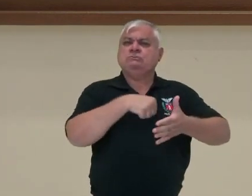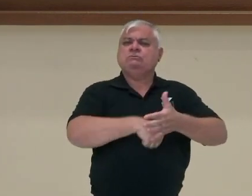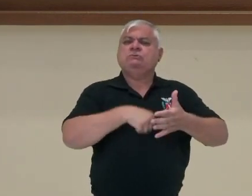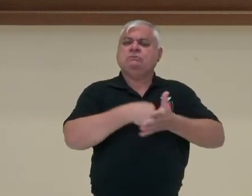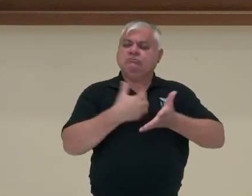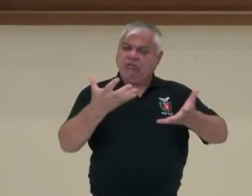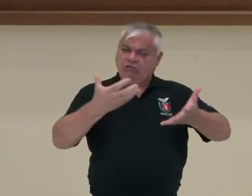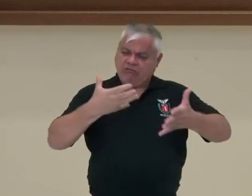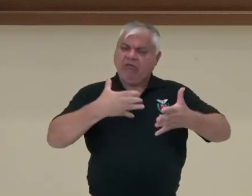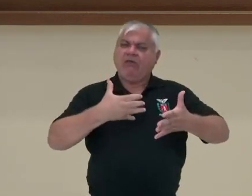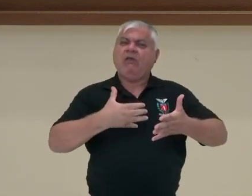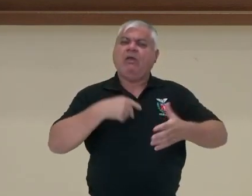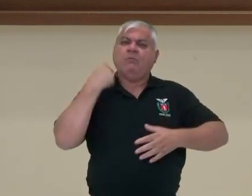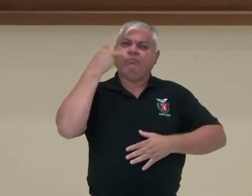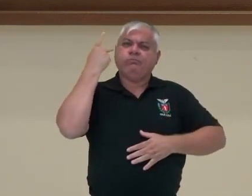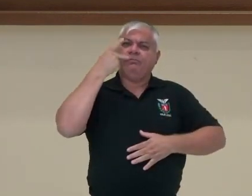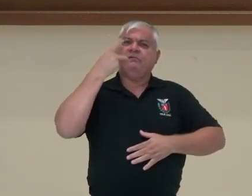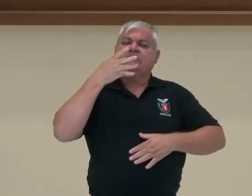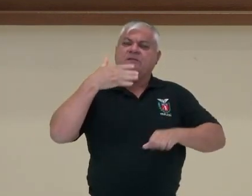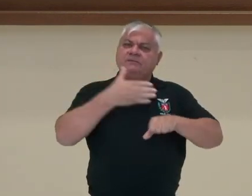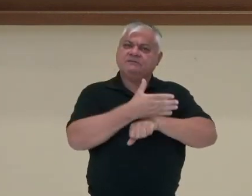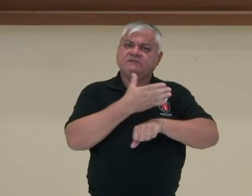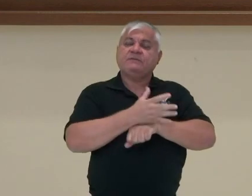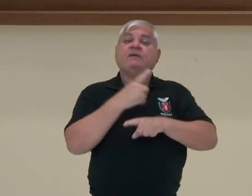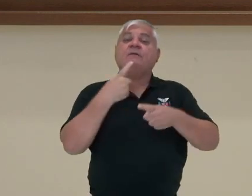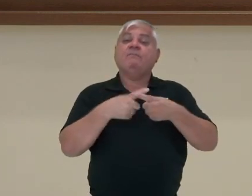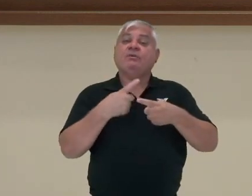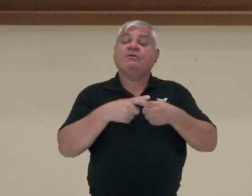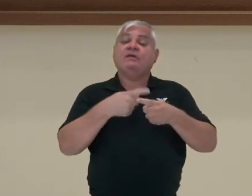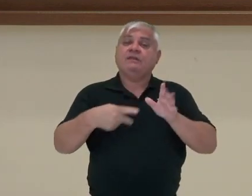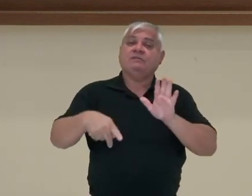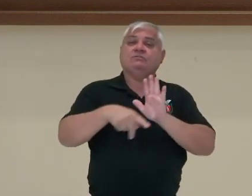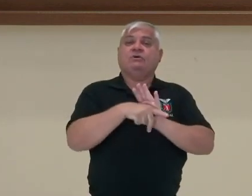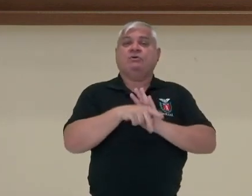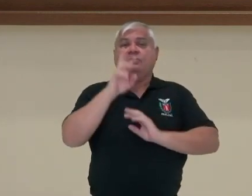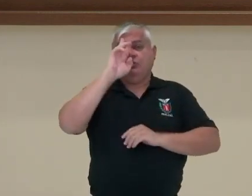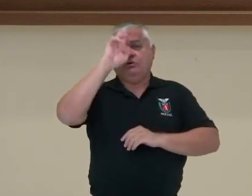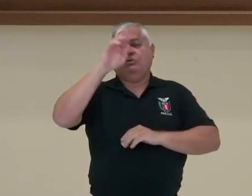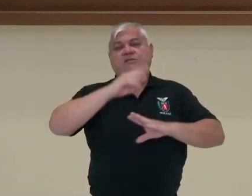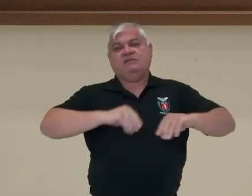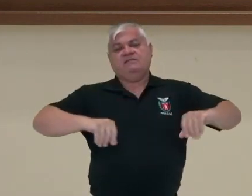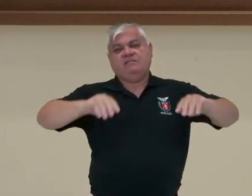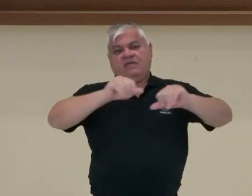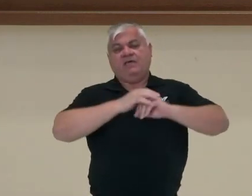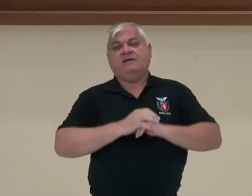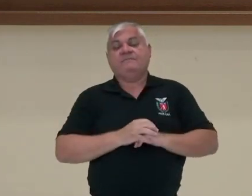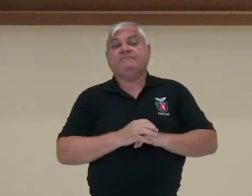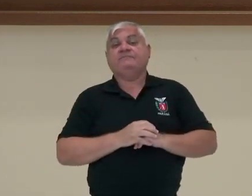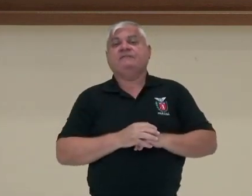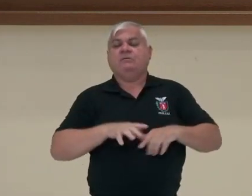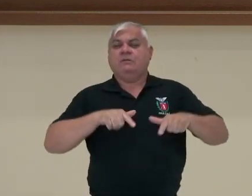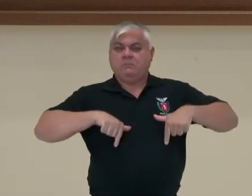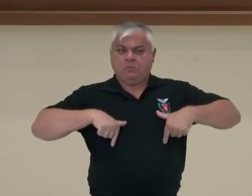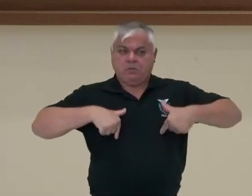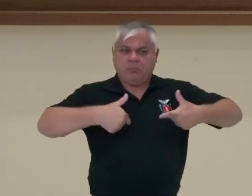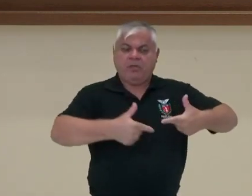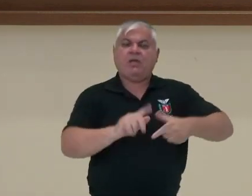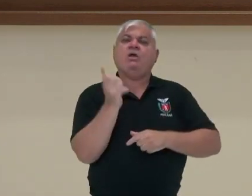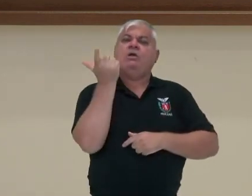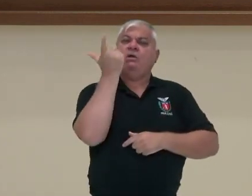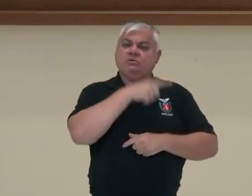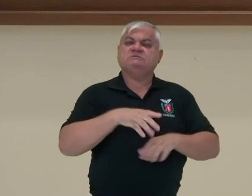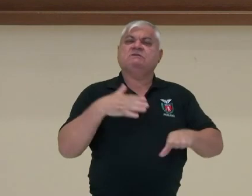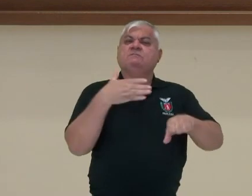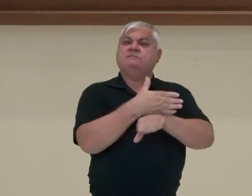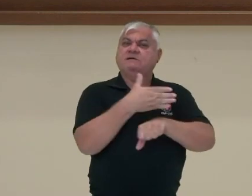desenvolver atividade política, tá? Porque eles eram proprietários de terra. E aí, a partir do momento que eles lutaram, eles conseguiram, então,